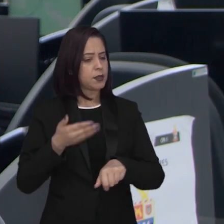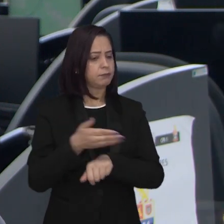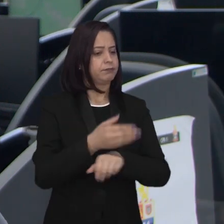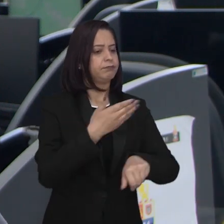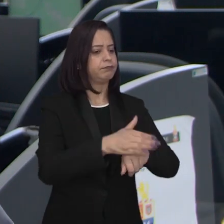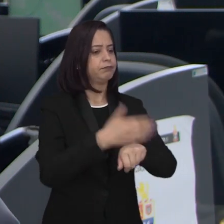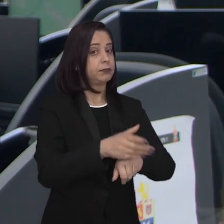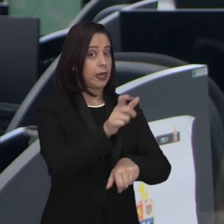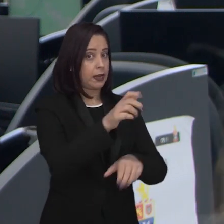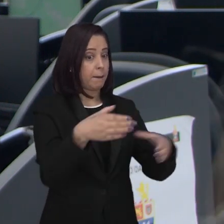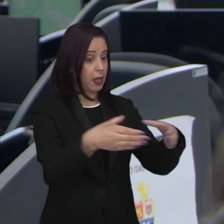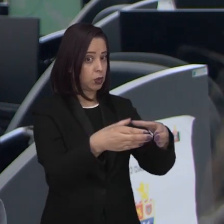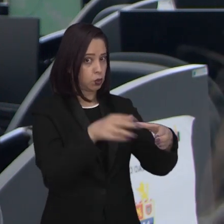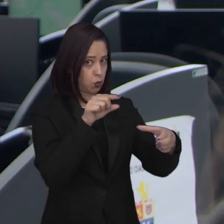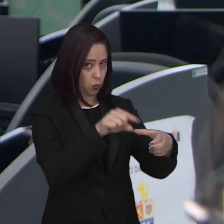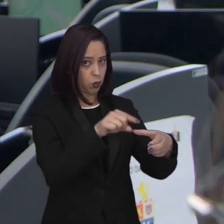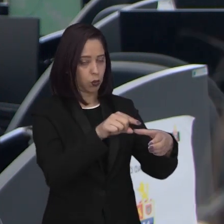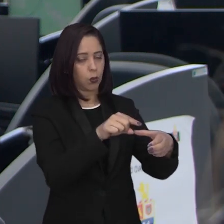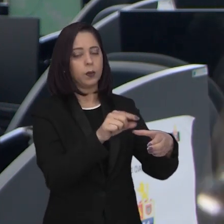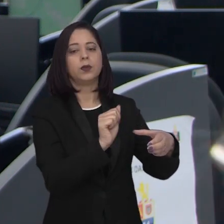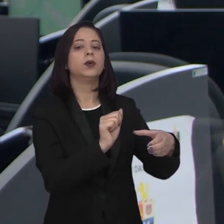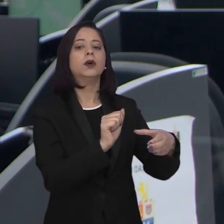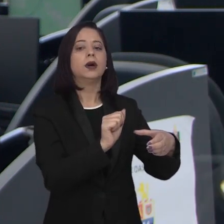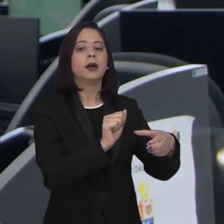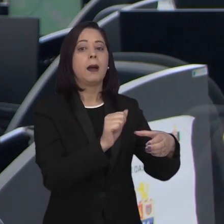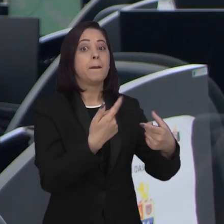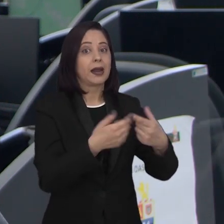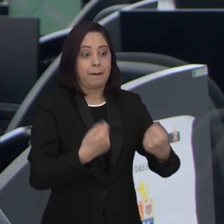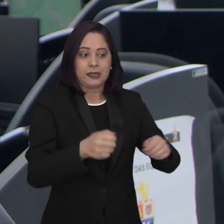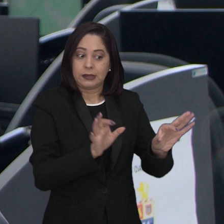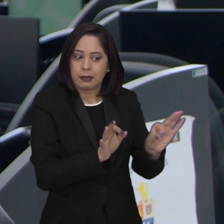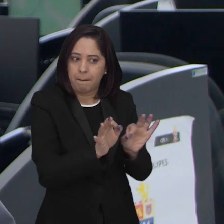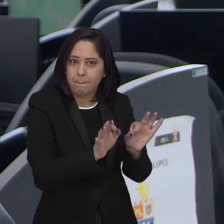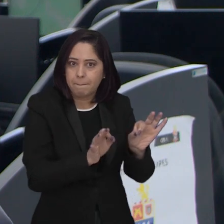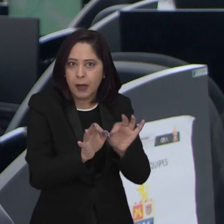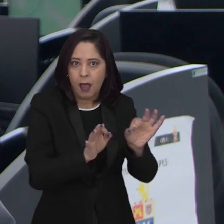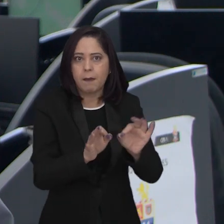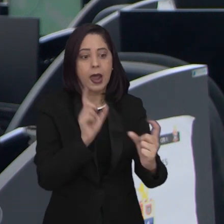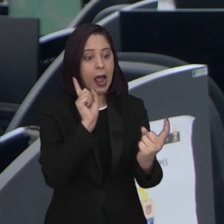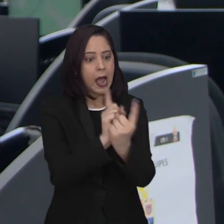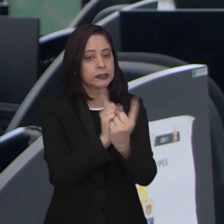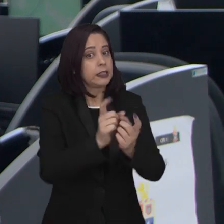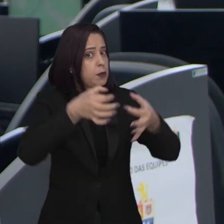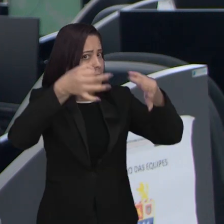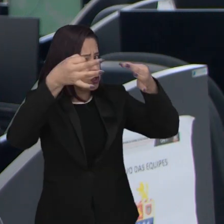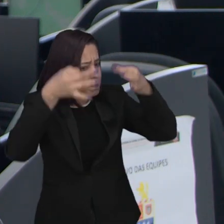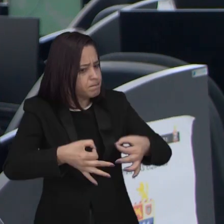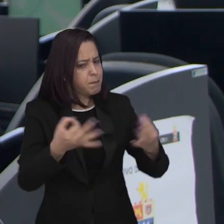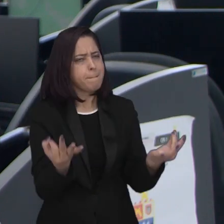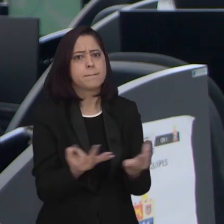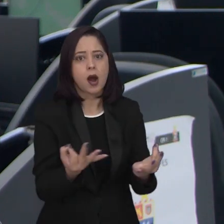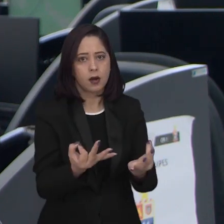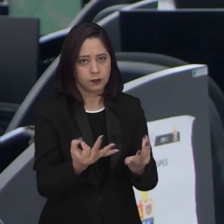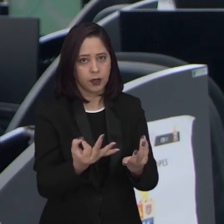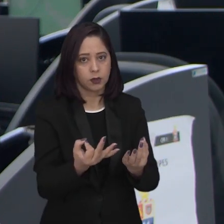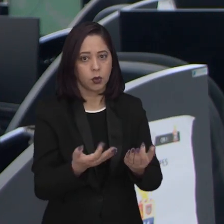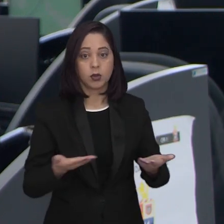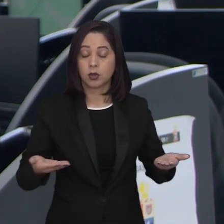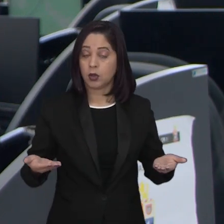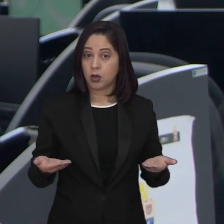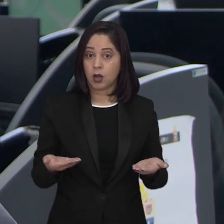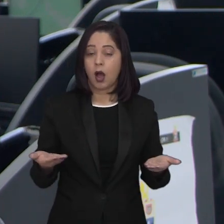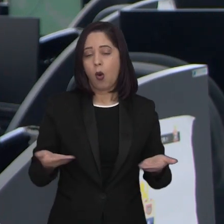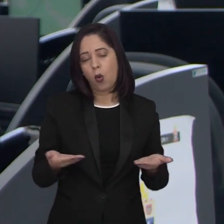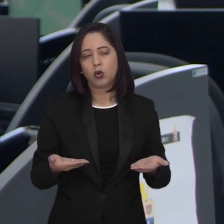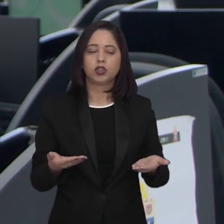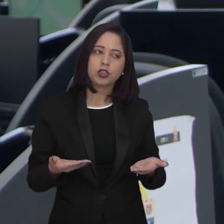então o meu setor cuida dessa questão do treinamento dos civis para prepará-los para fazer um atendimento de excelência, né? Então